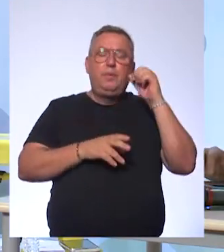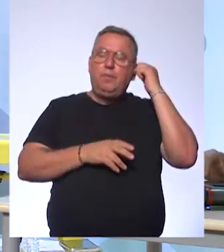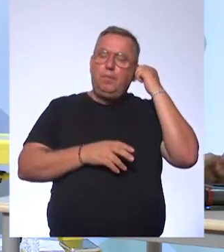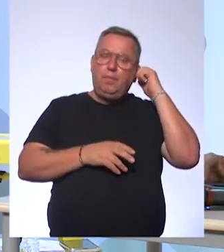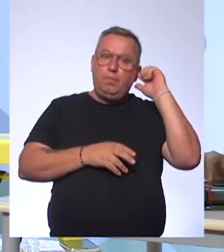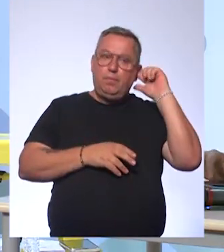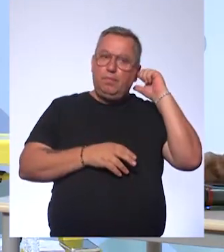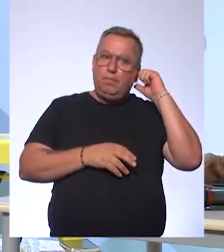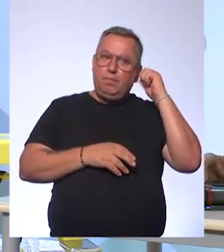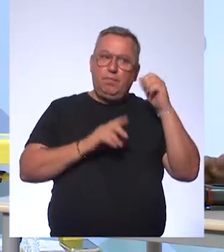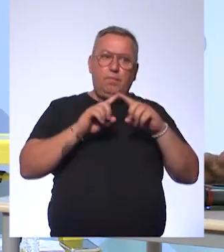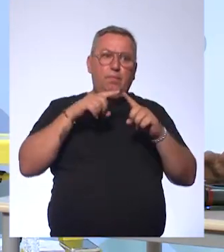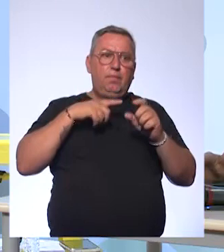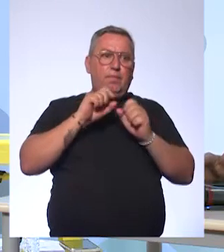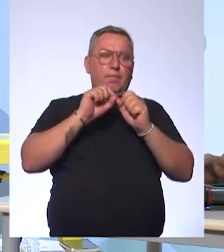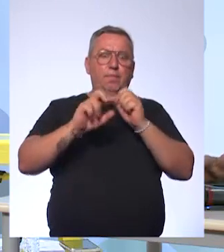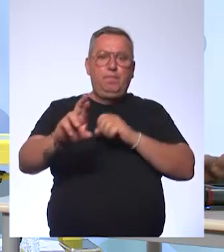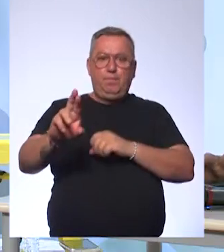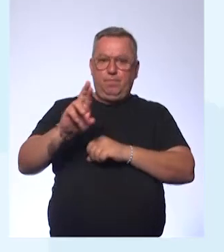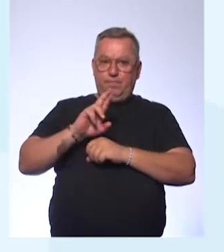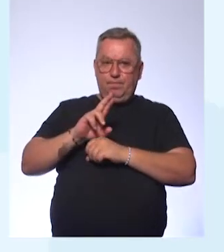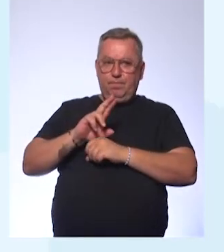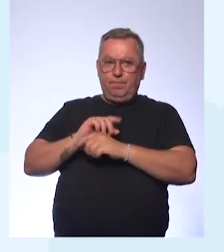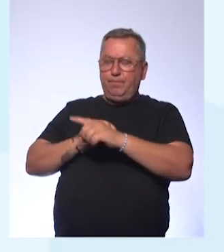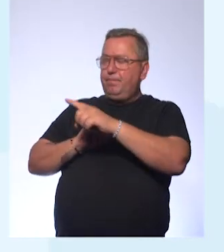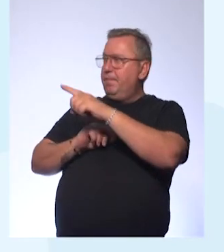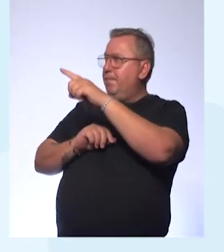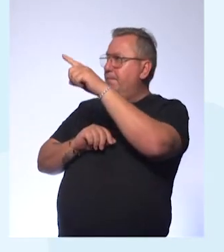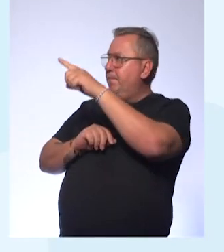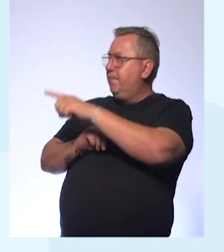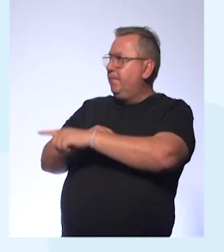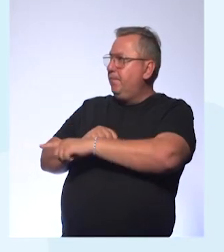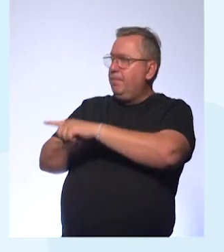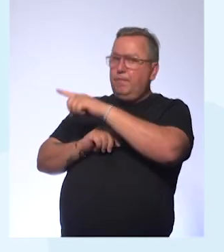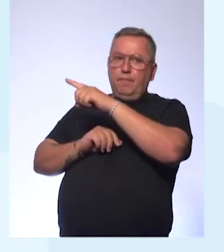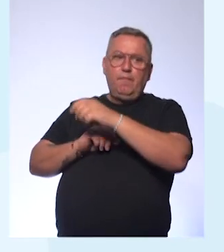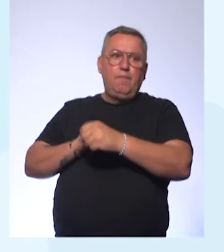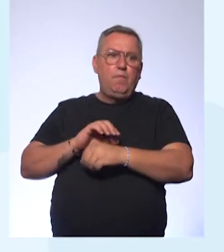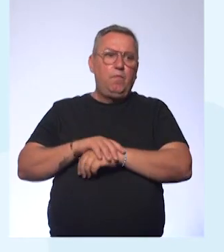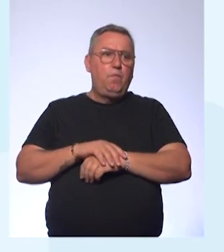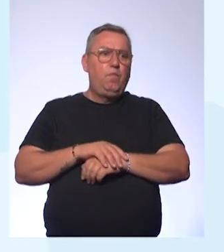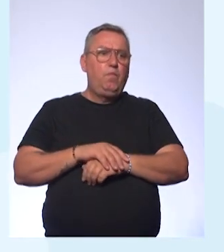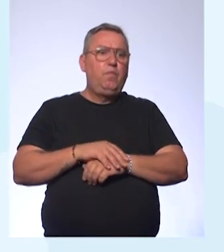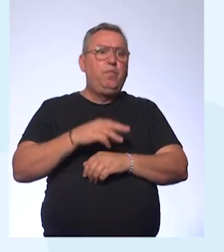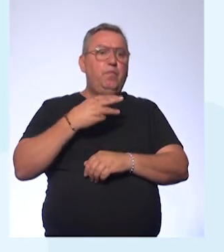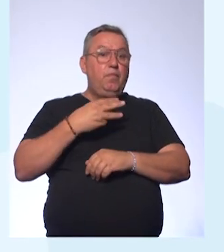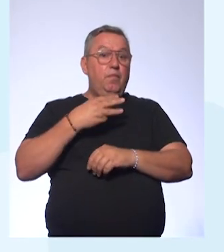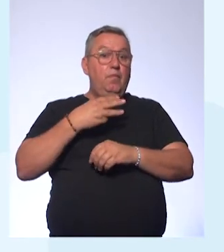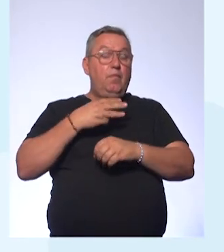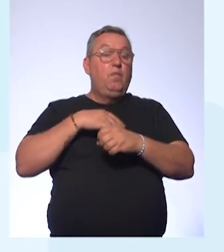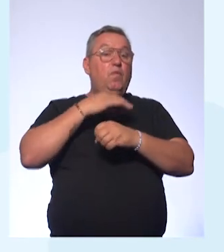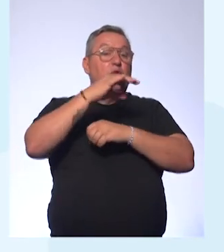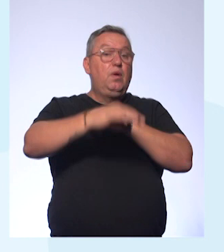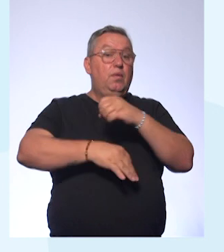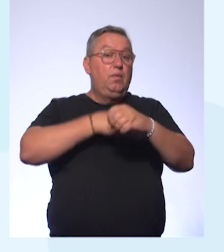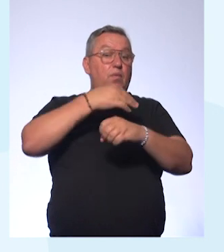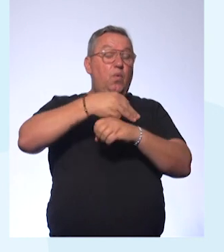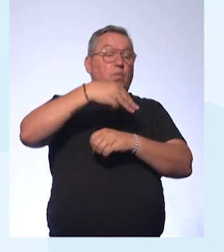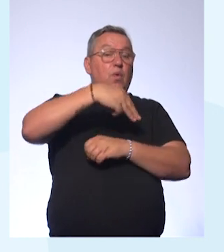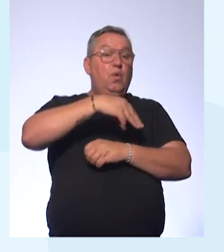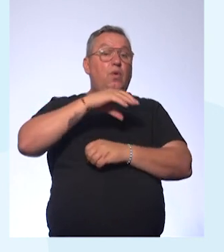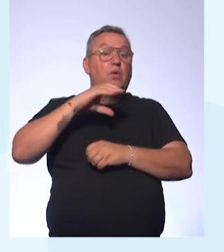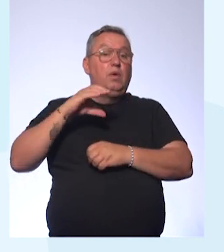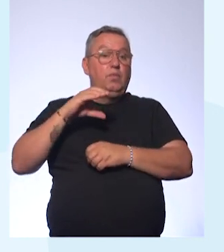aqui nós temos a resolução do exercício, 3 moléculas de monóxido de carbono, uma molécula de